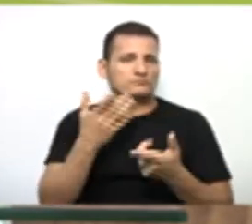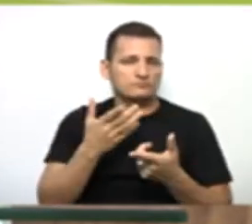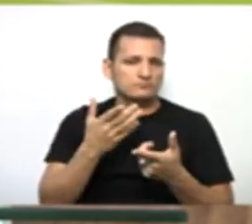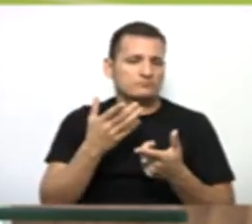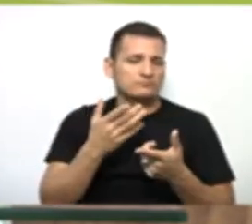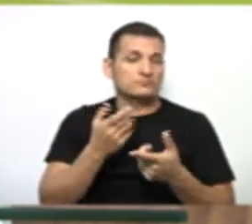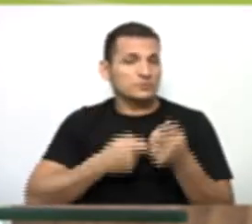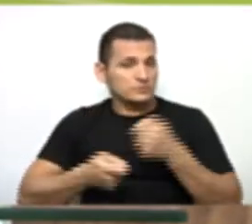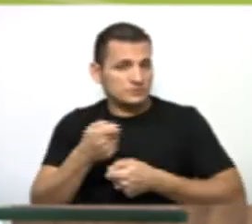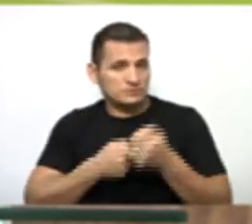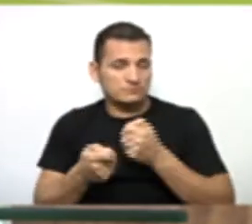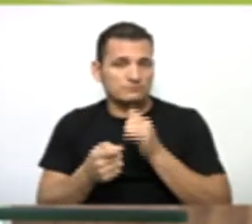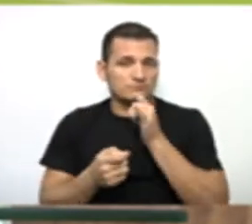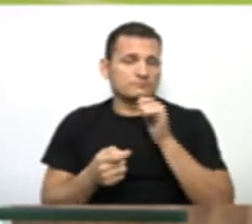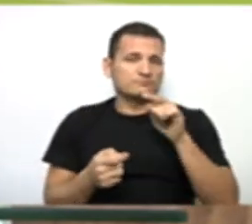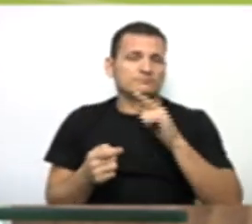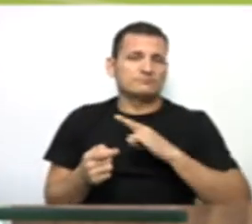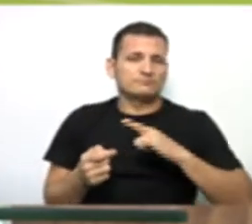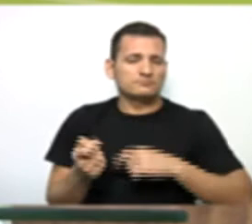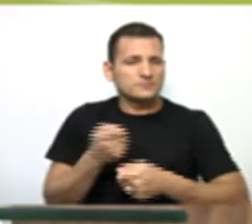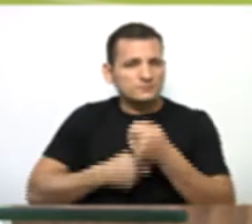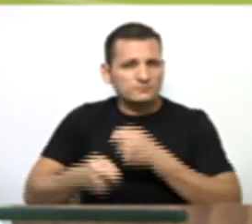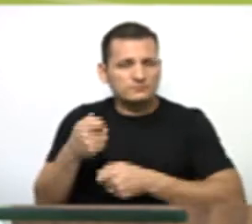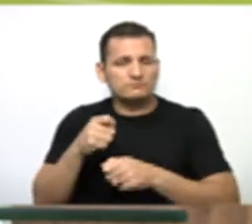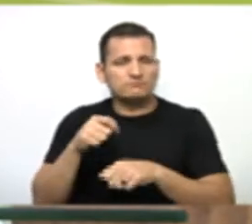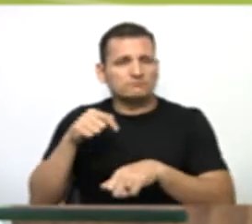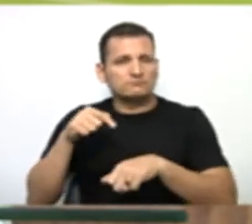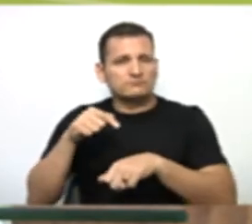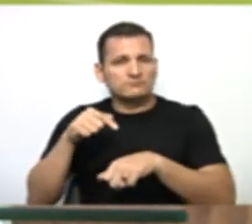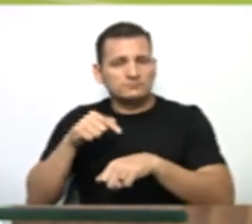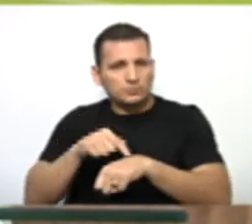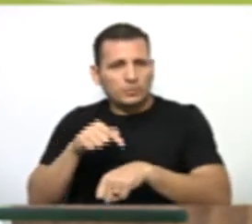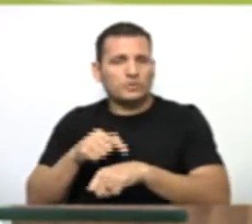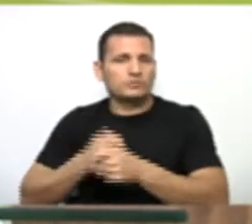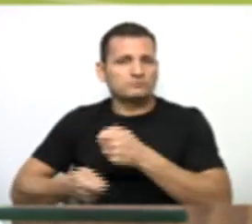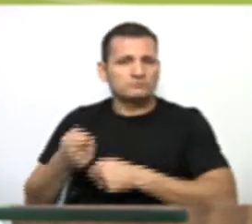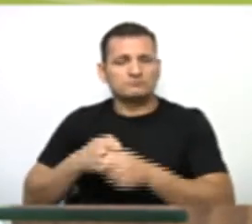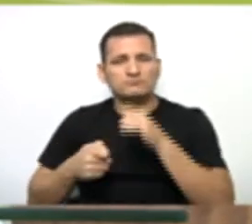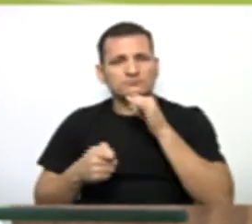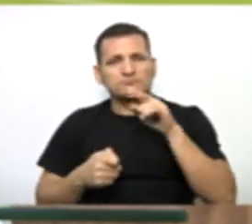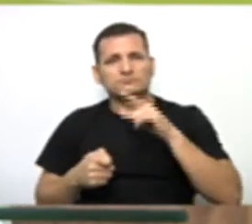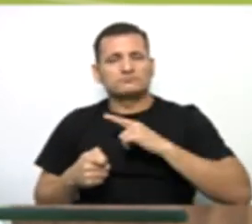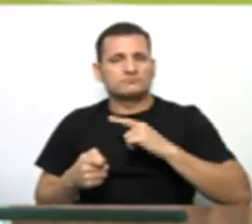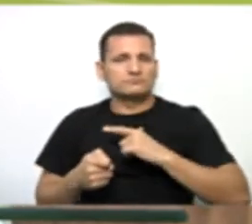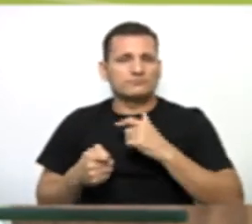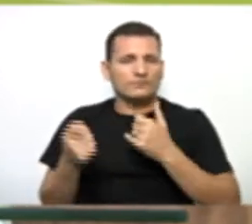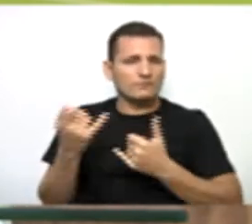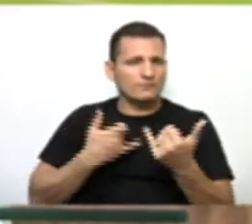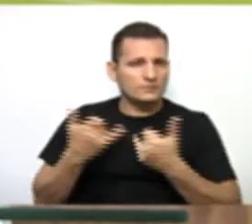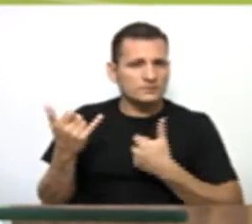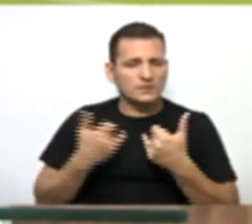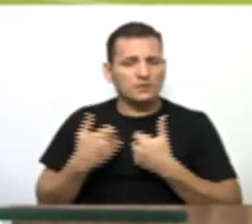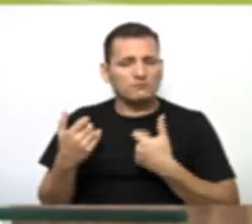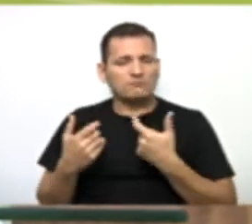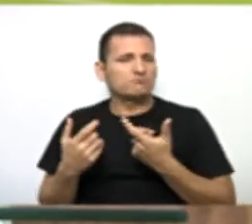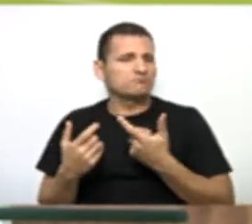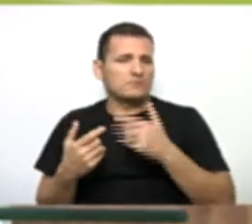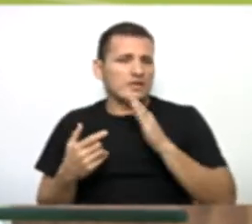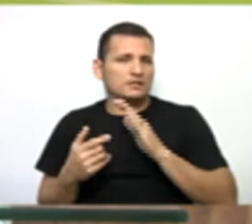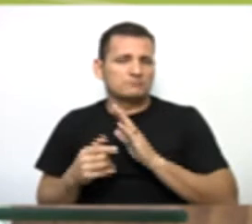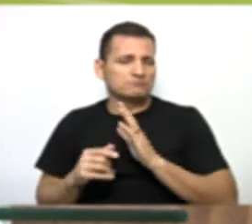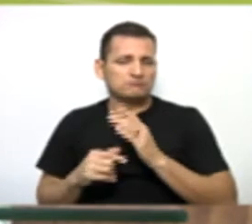negociação. Quando você estiver num processo de negociação, se você tiver alguma informação a mais